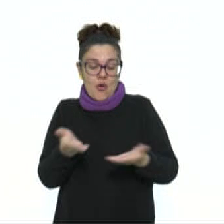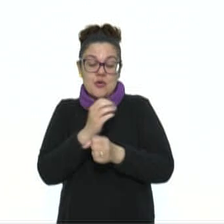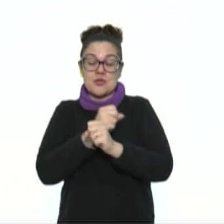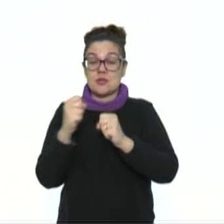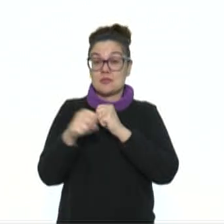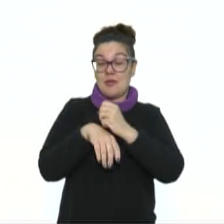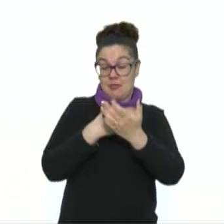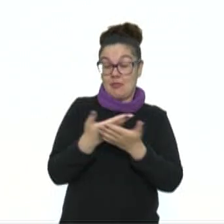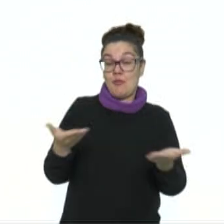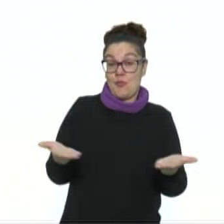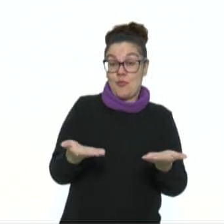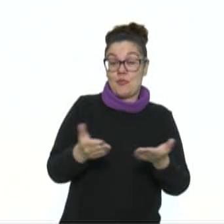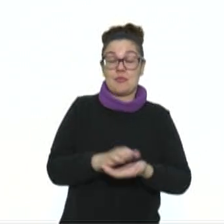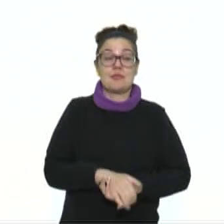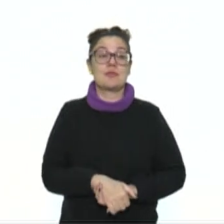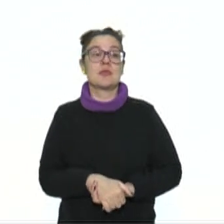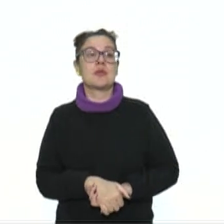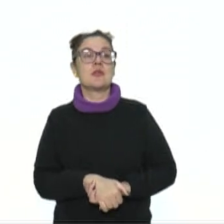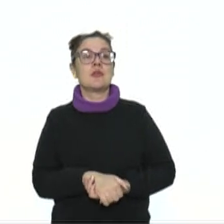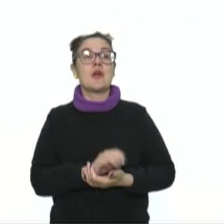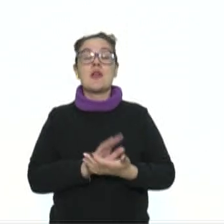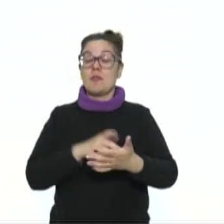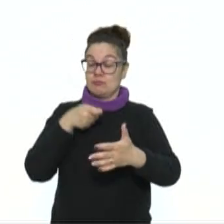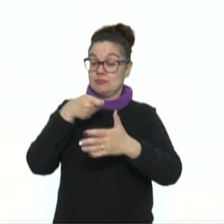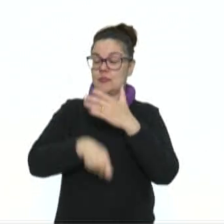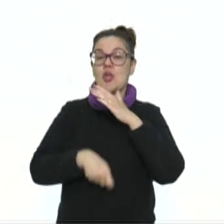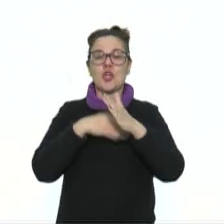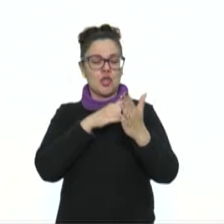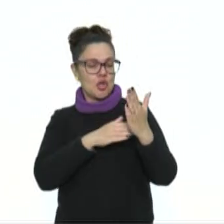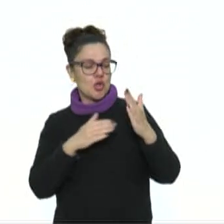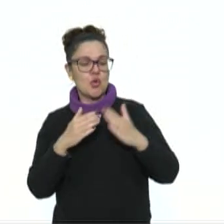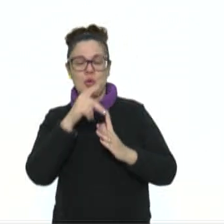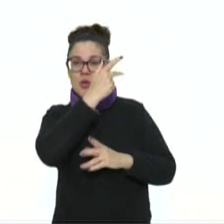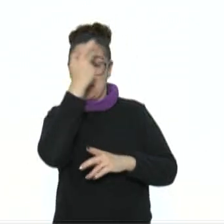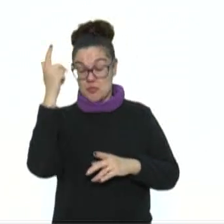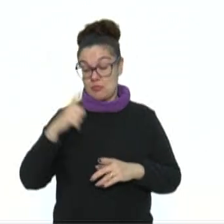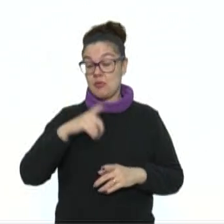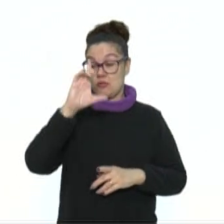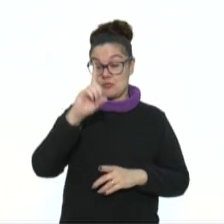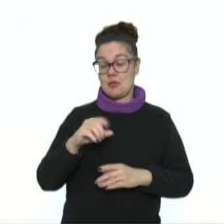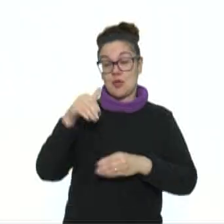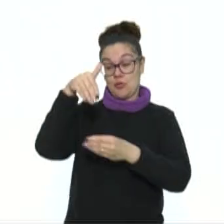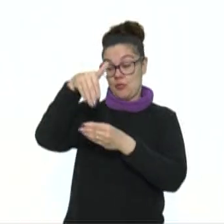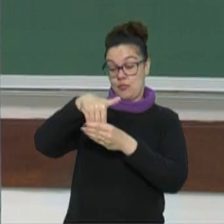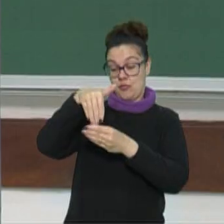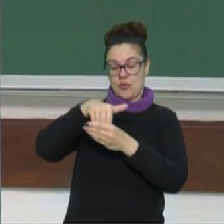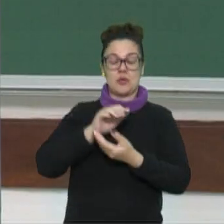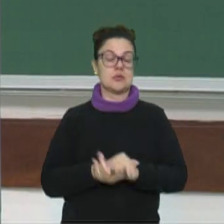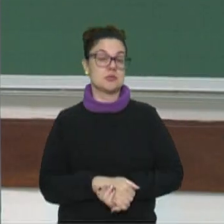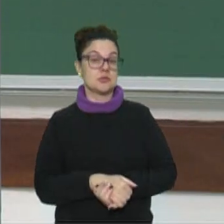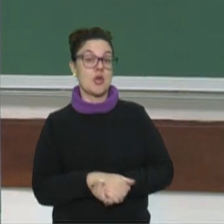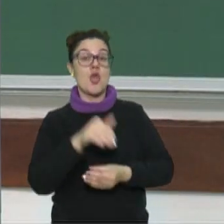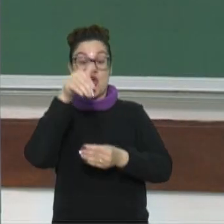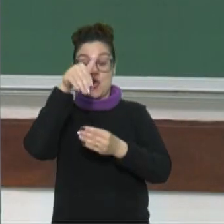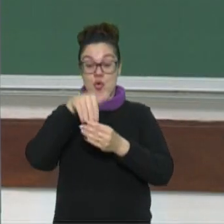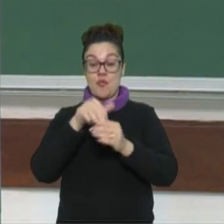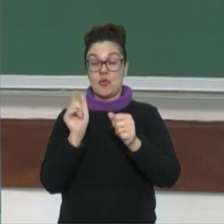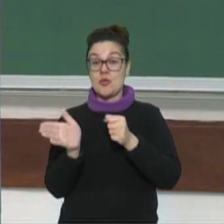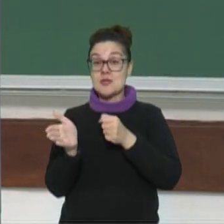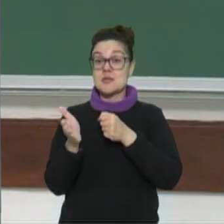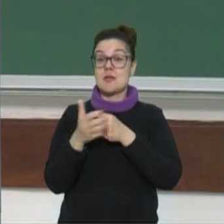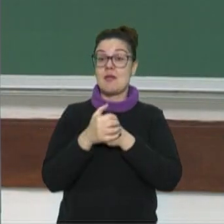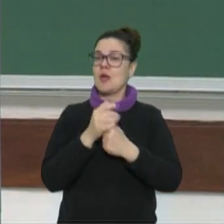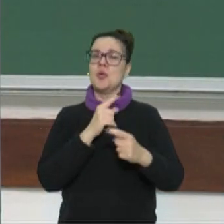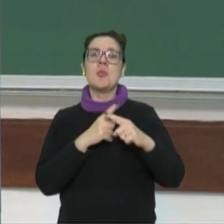em prática hoje. Eles vão defender, por exemplo, que toda pessoa tinha direito ao voto e o voto tinha que ser secreto.